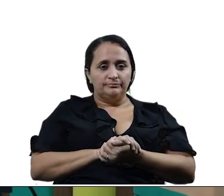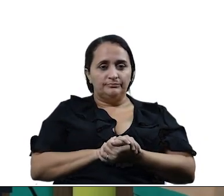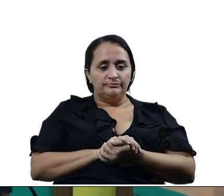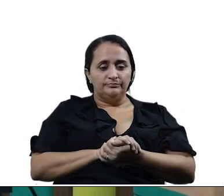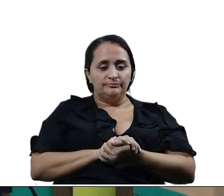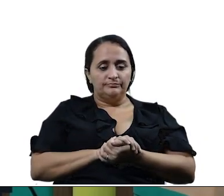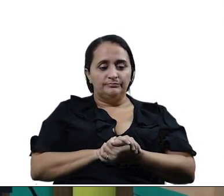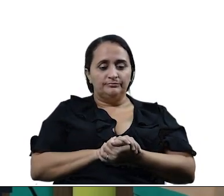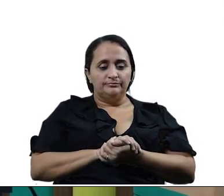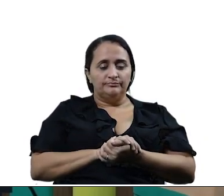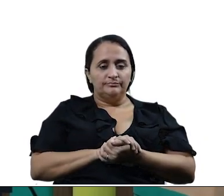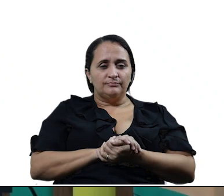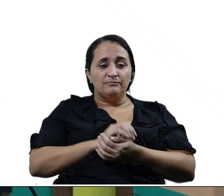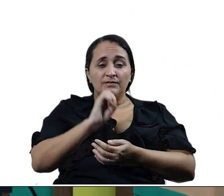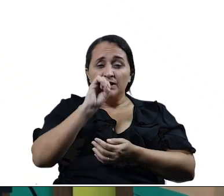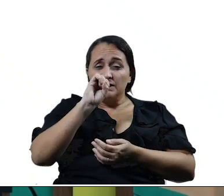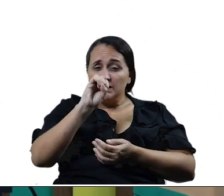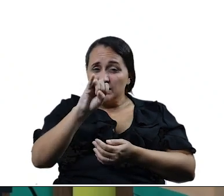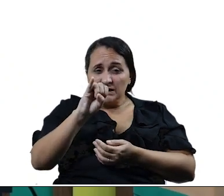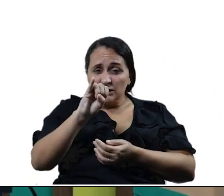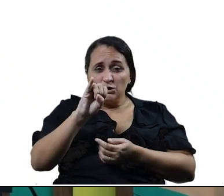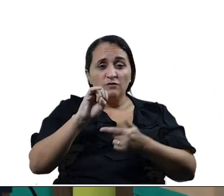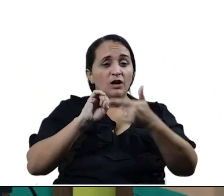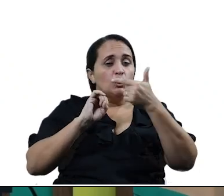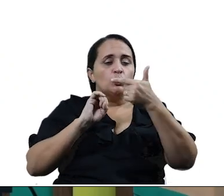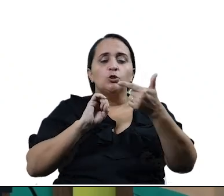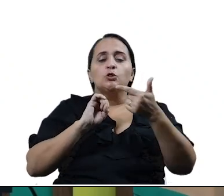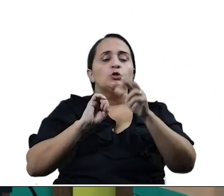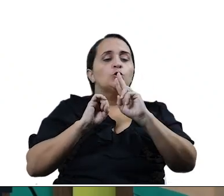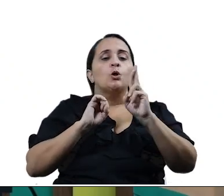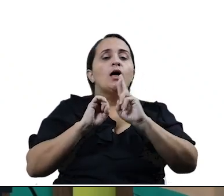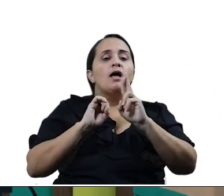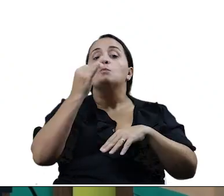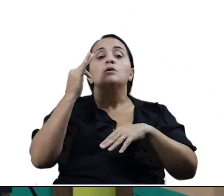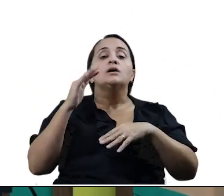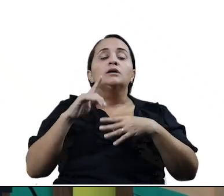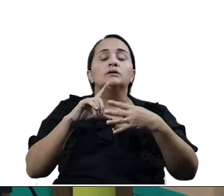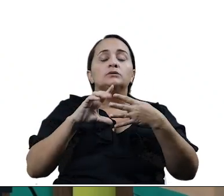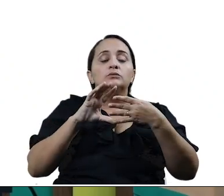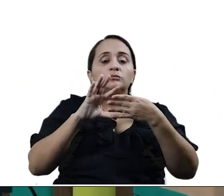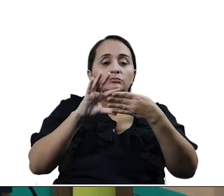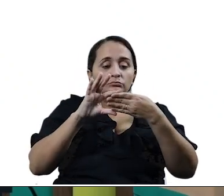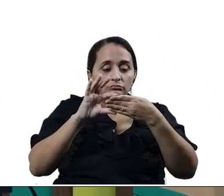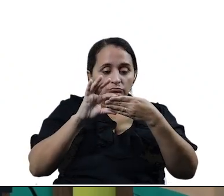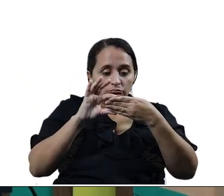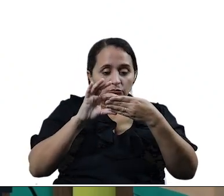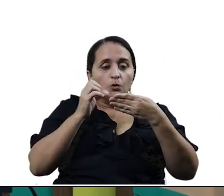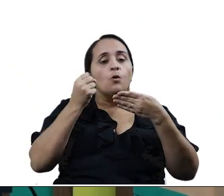Se eu tiver R$2, eu vou precisar de 8